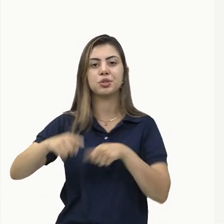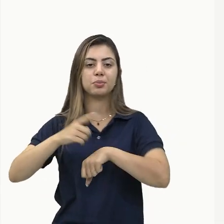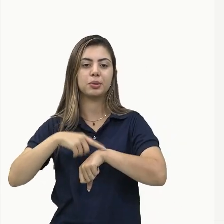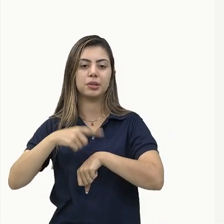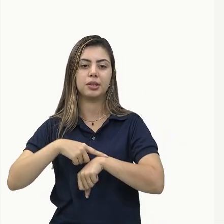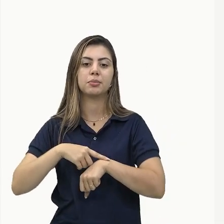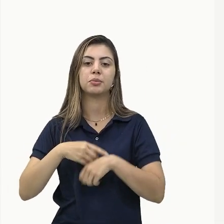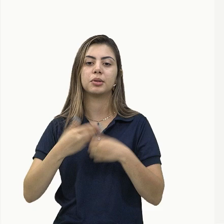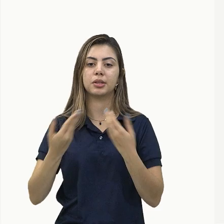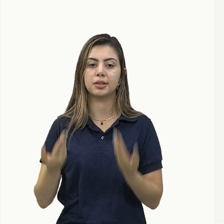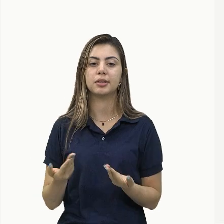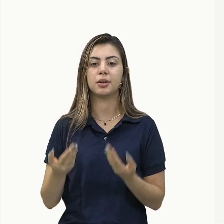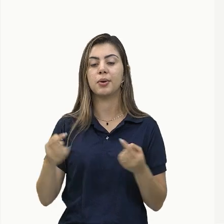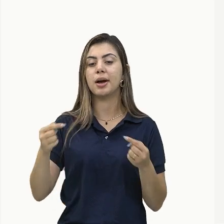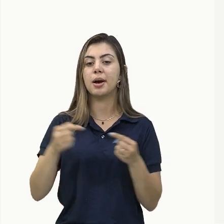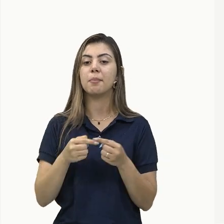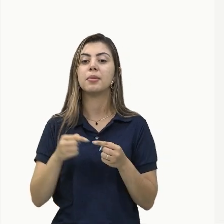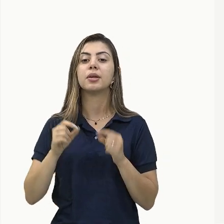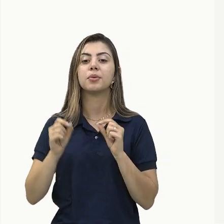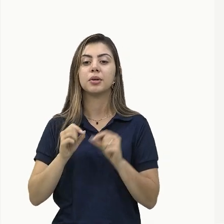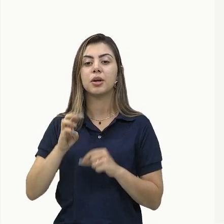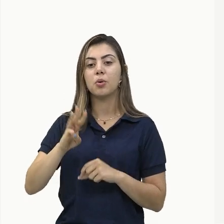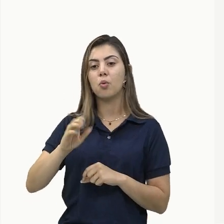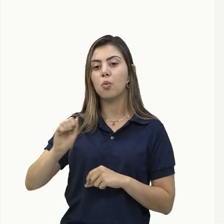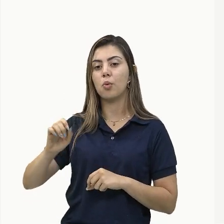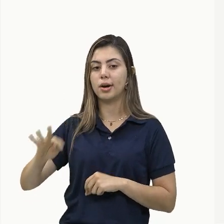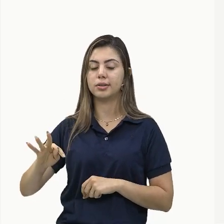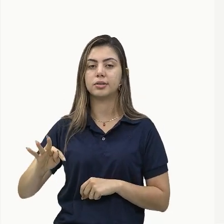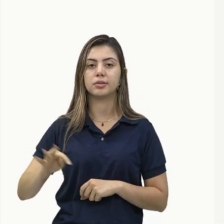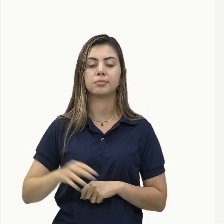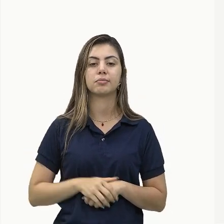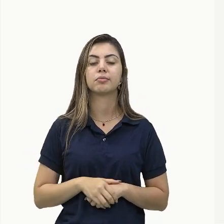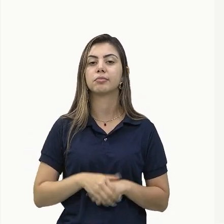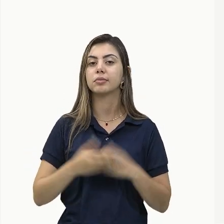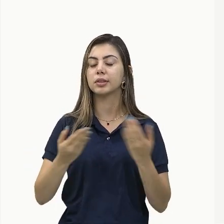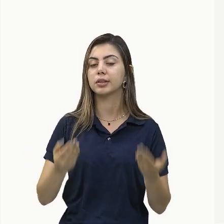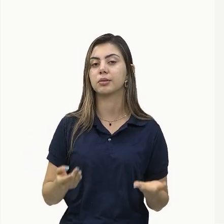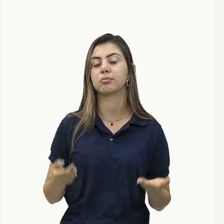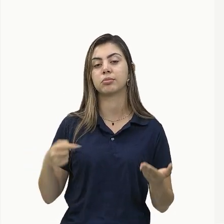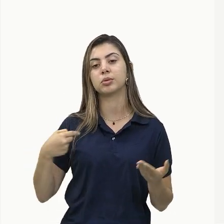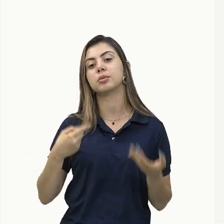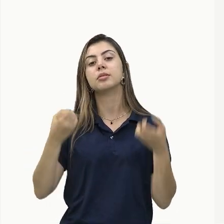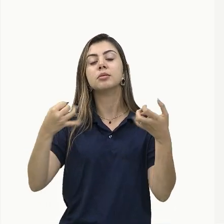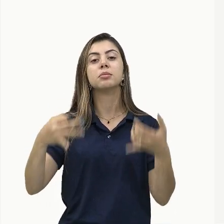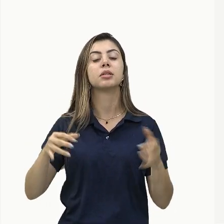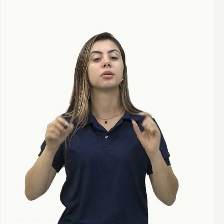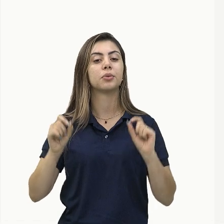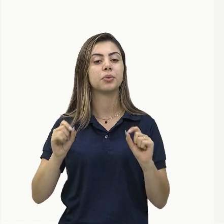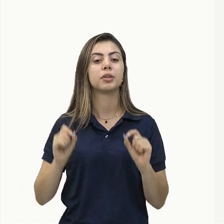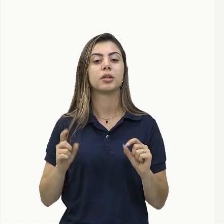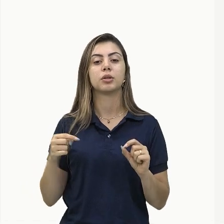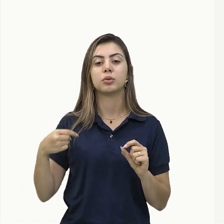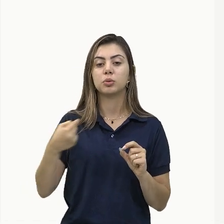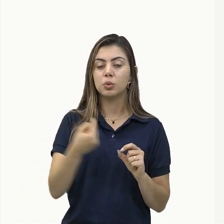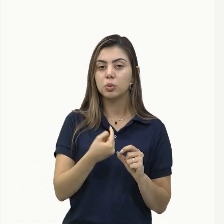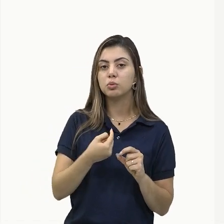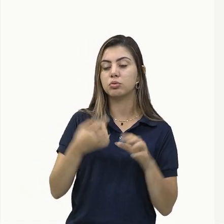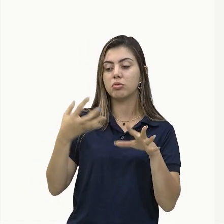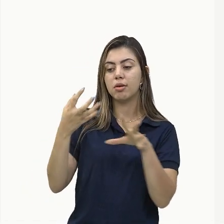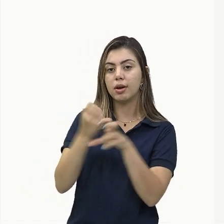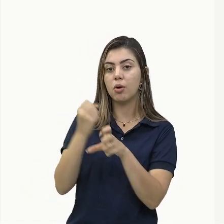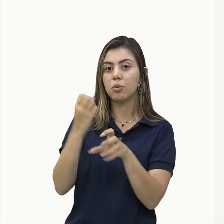especial, recebeu o nome de watt. Então, a gente diz aí que a unidade de medida